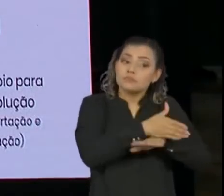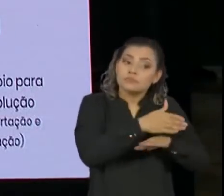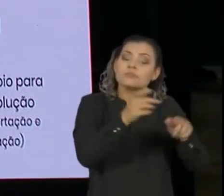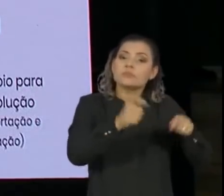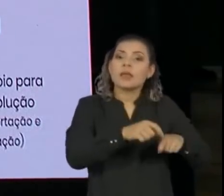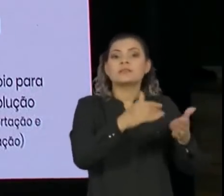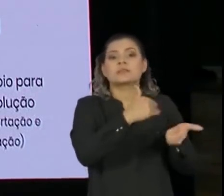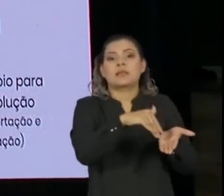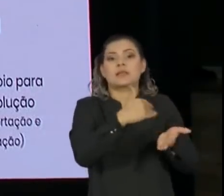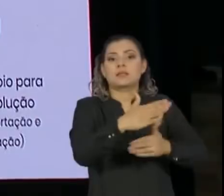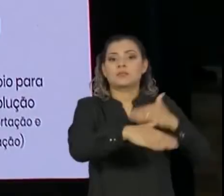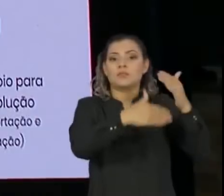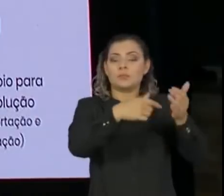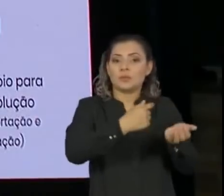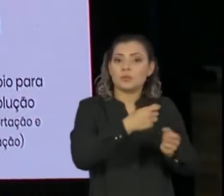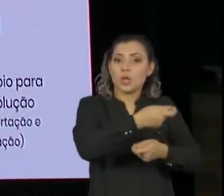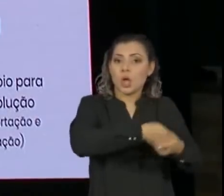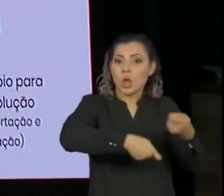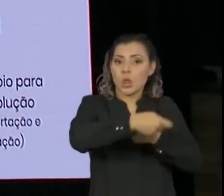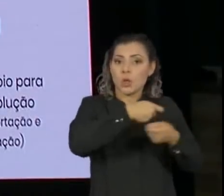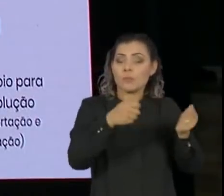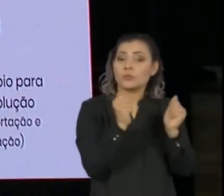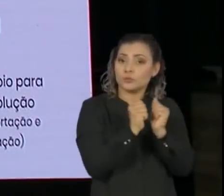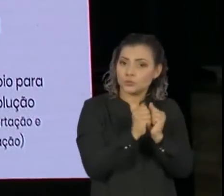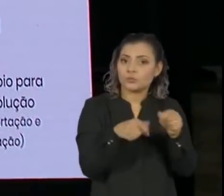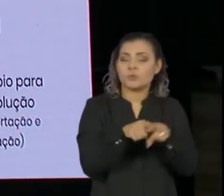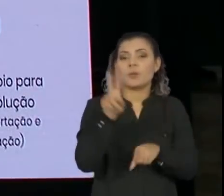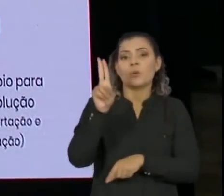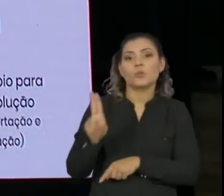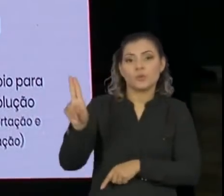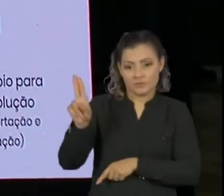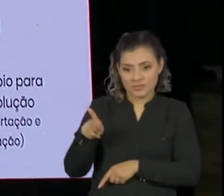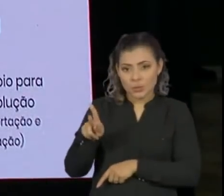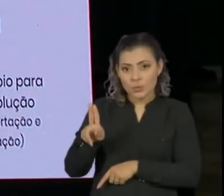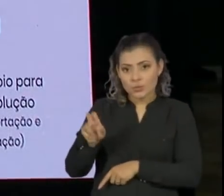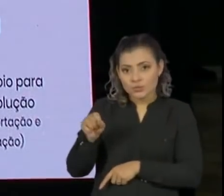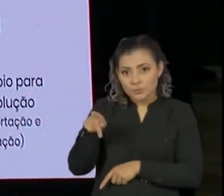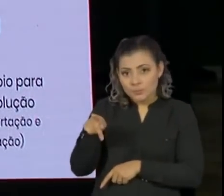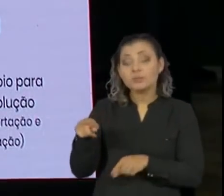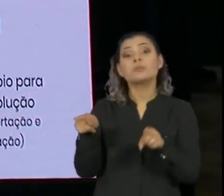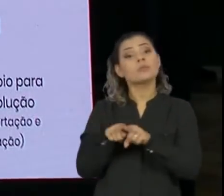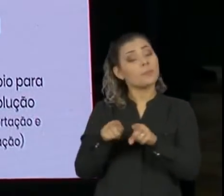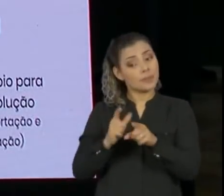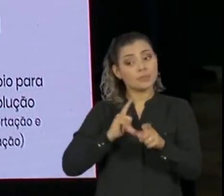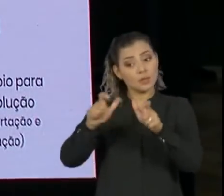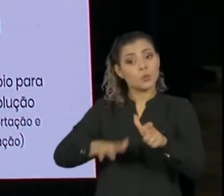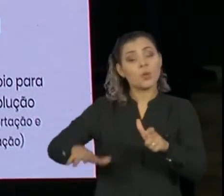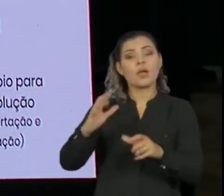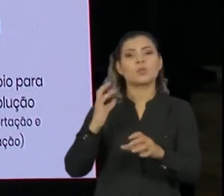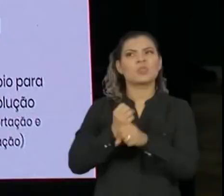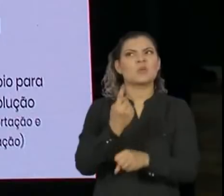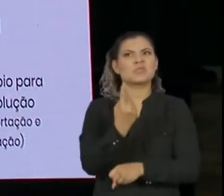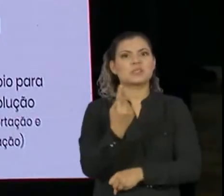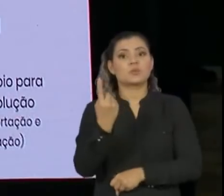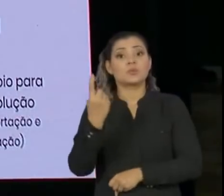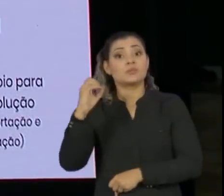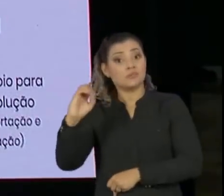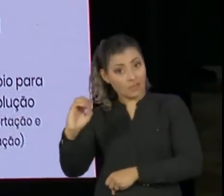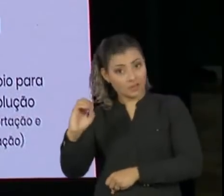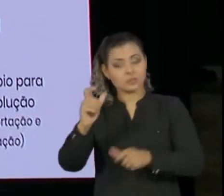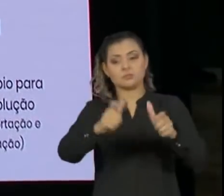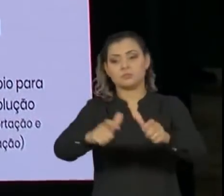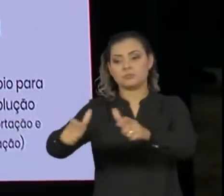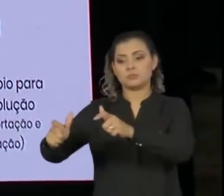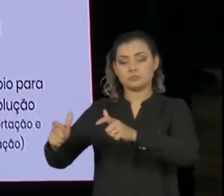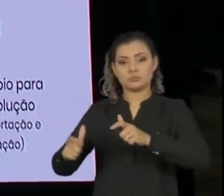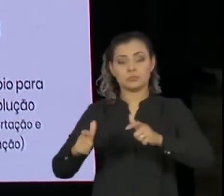da Secretaria de Desenvolvimento Econômico, ali ao lado da Universidade de São Paulo. Nós temos espaço hoje para 110 posições, cerca